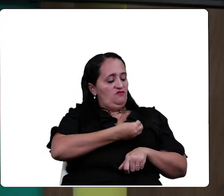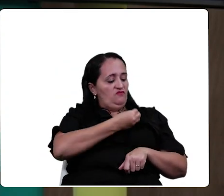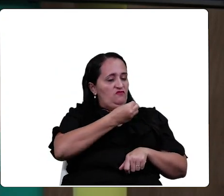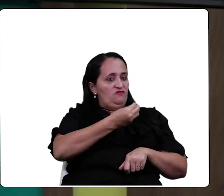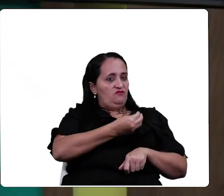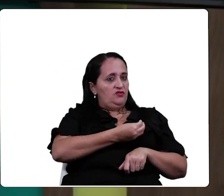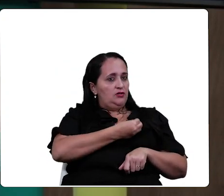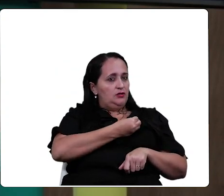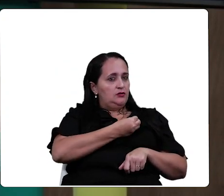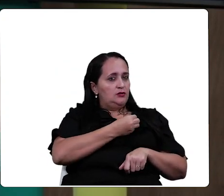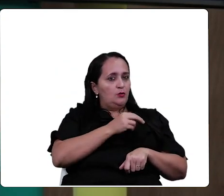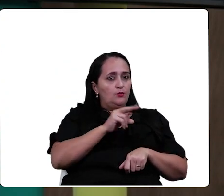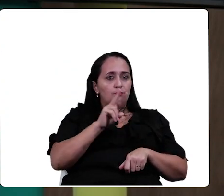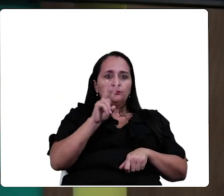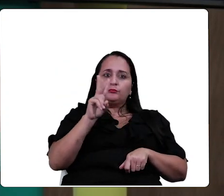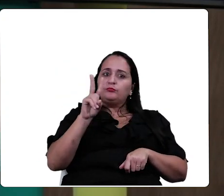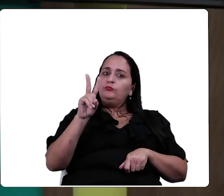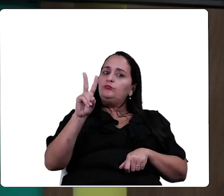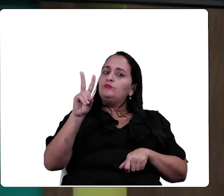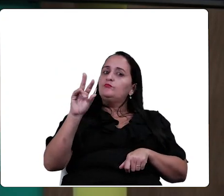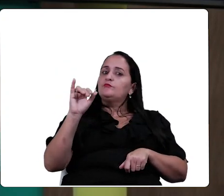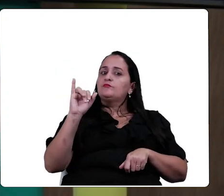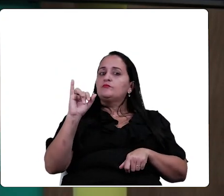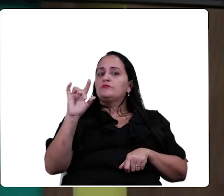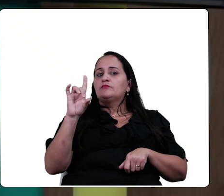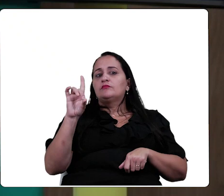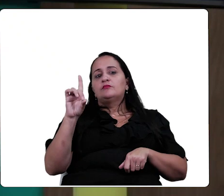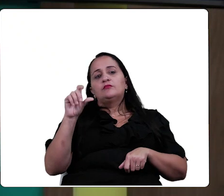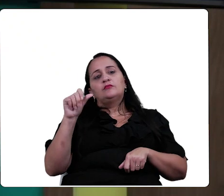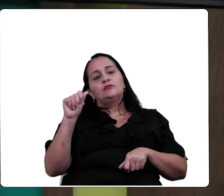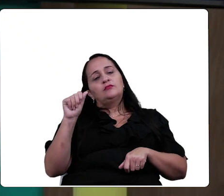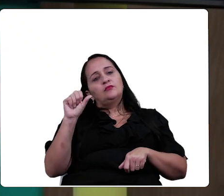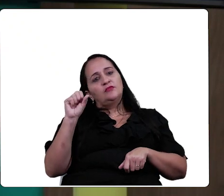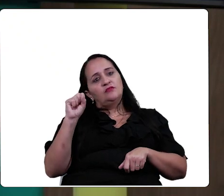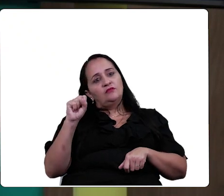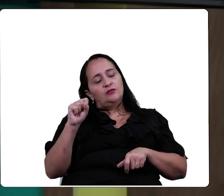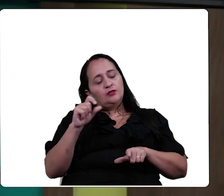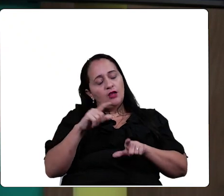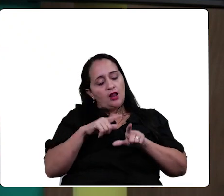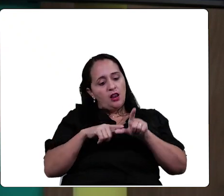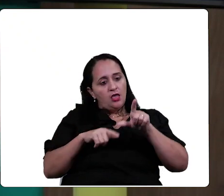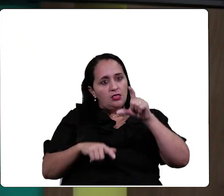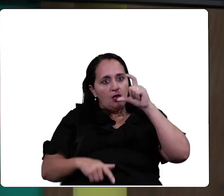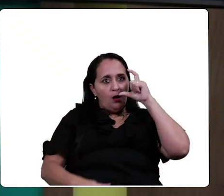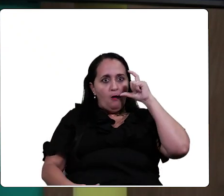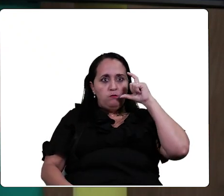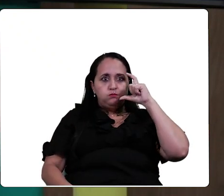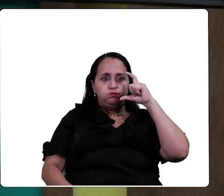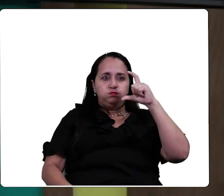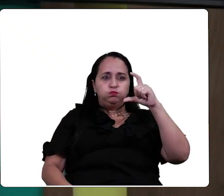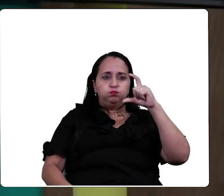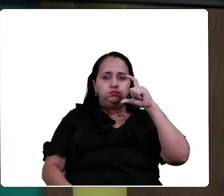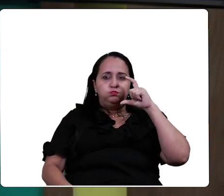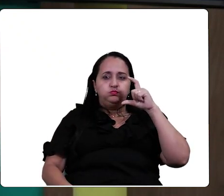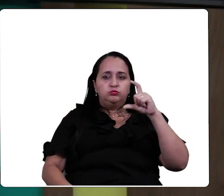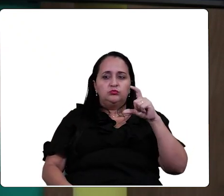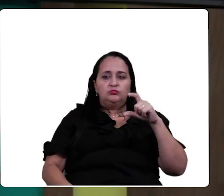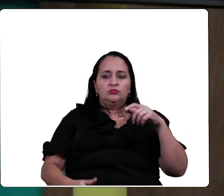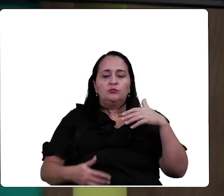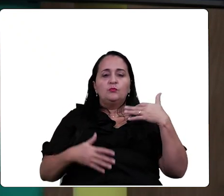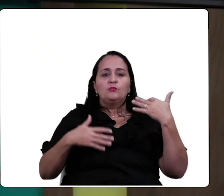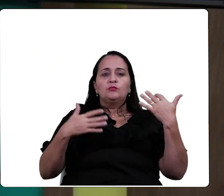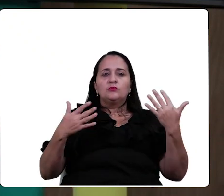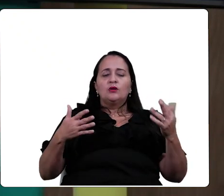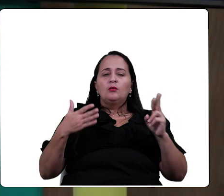palavra vida, né, o tamanho dessa fonte, dessa letra, está maior para